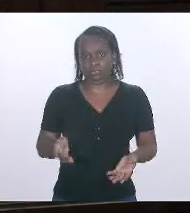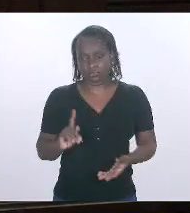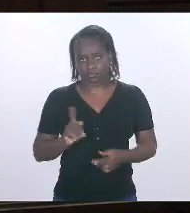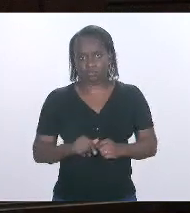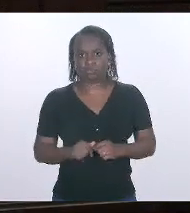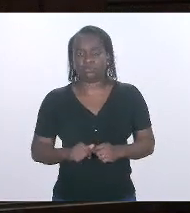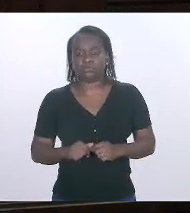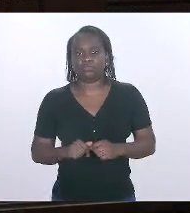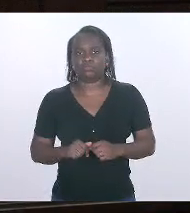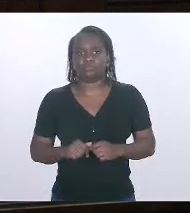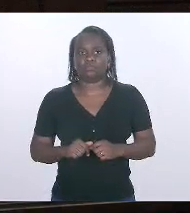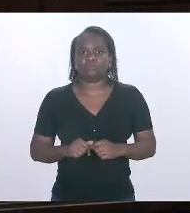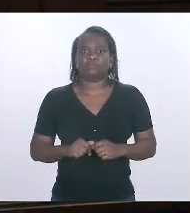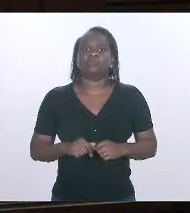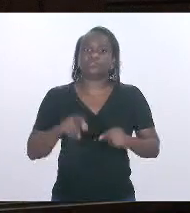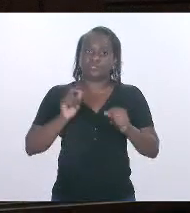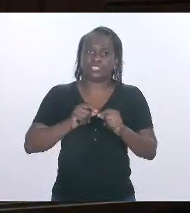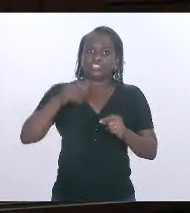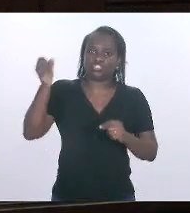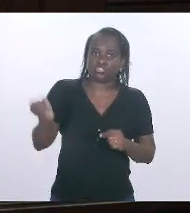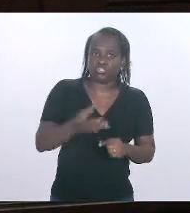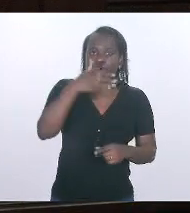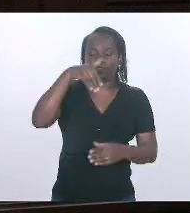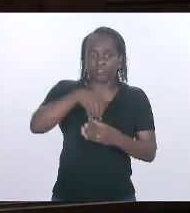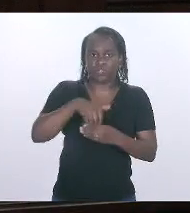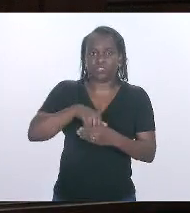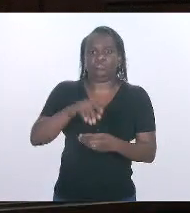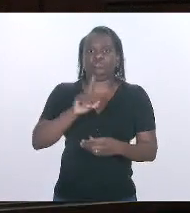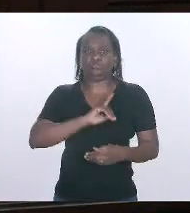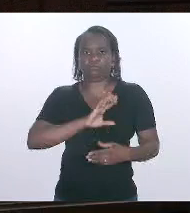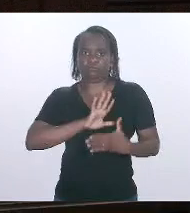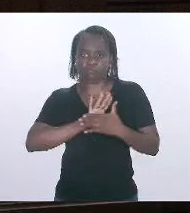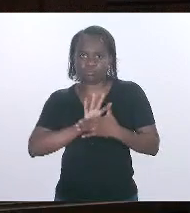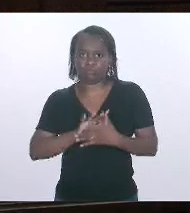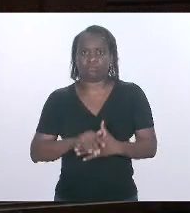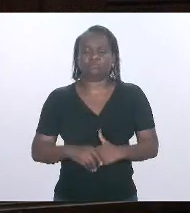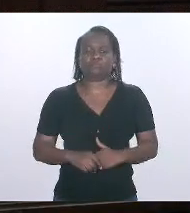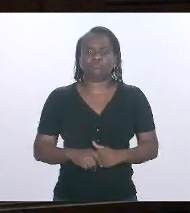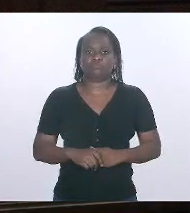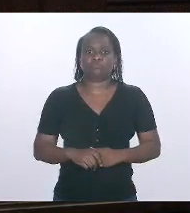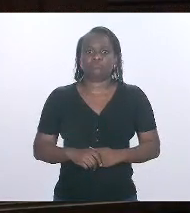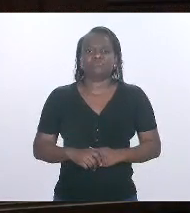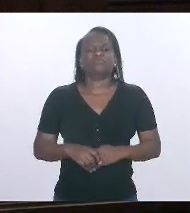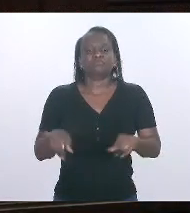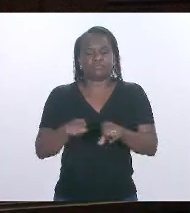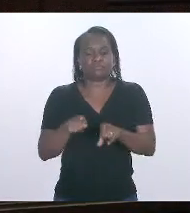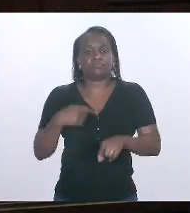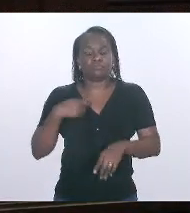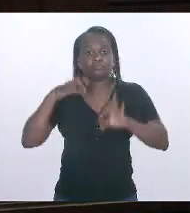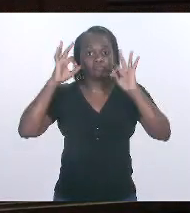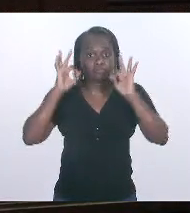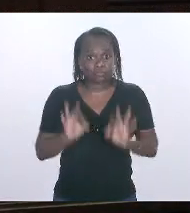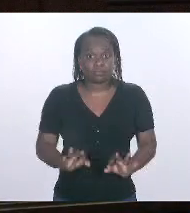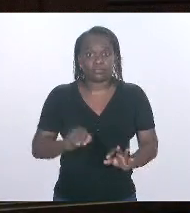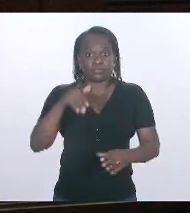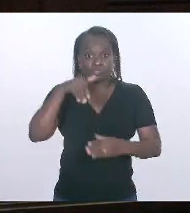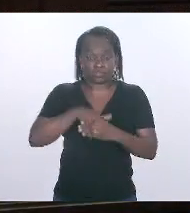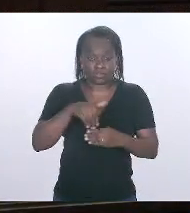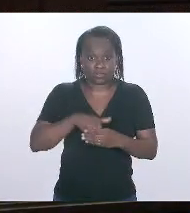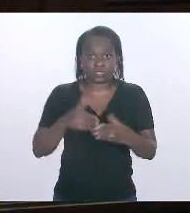e faça uma nova eleição em Duque de Caxias. E eu tenho certeza que essa